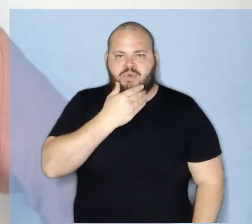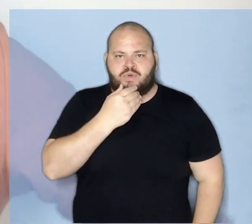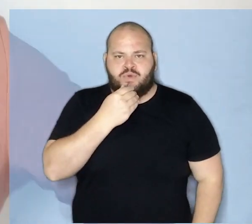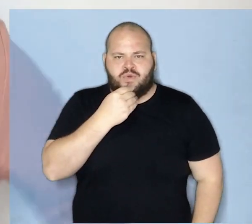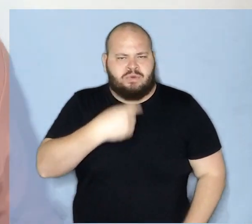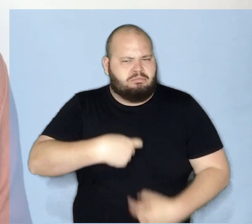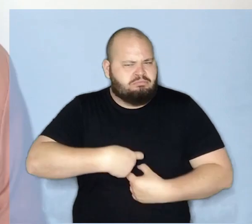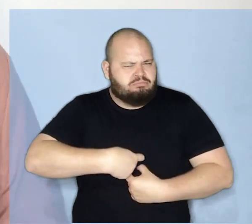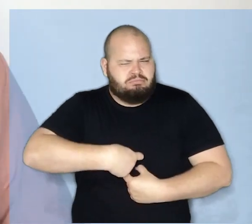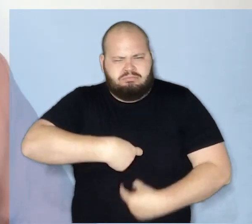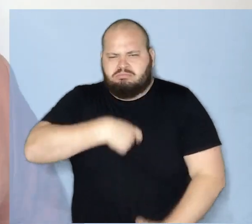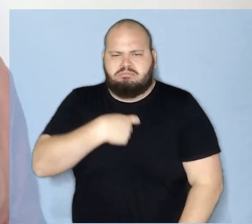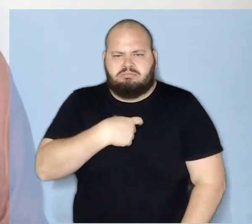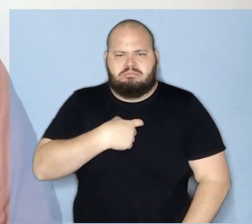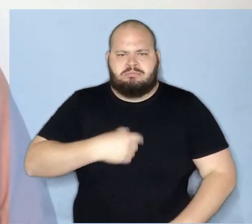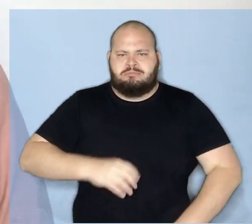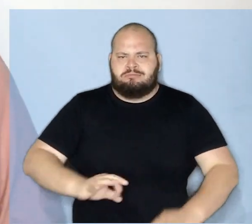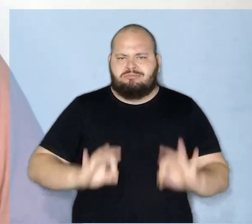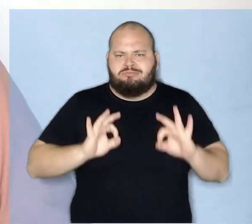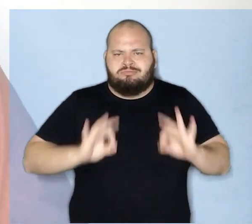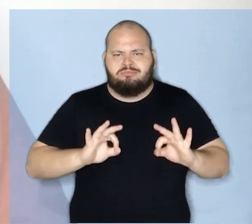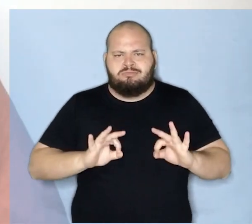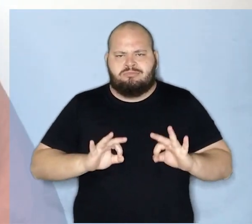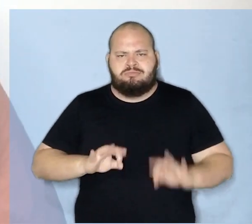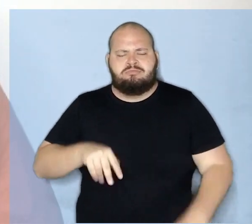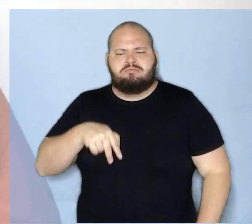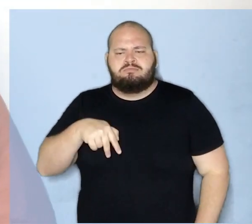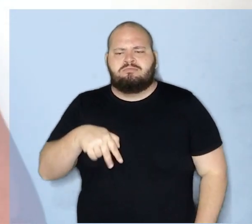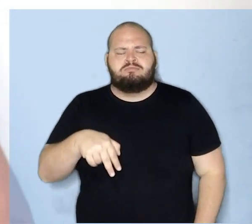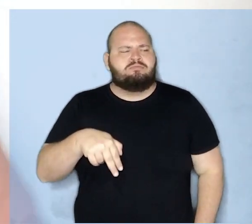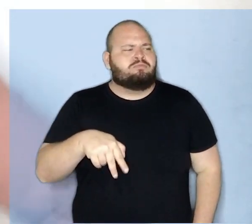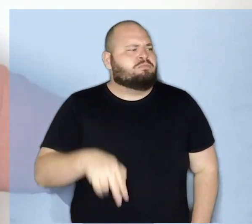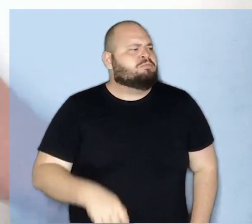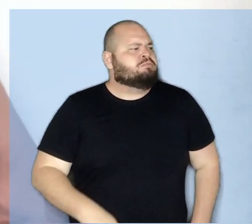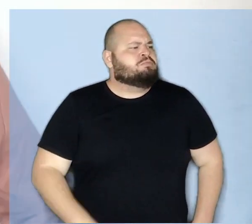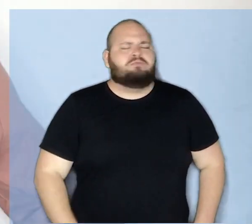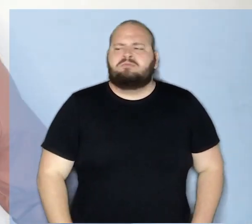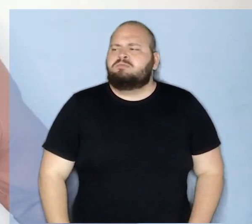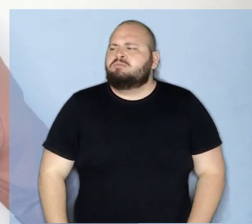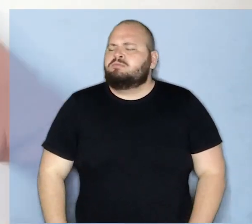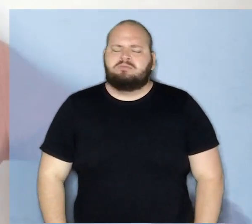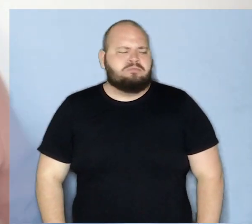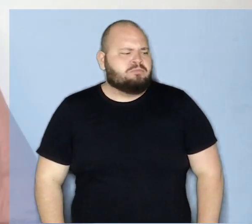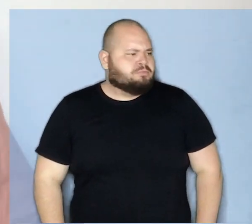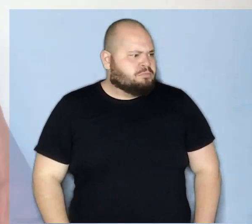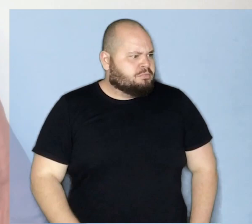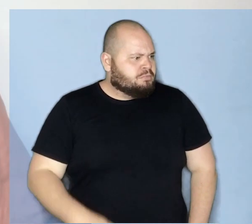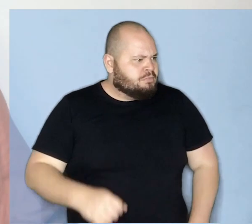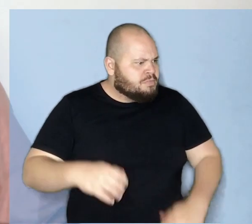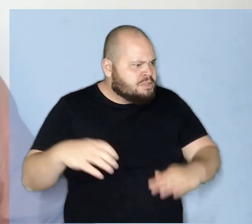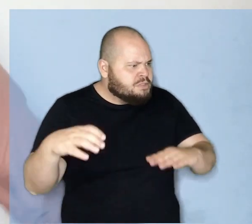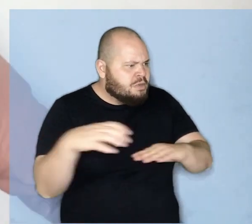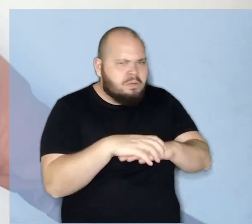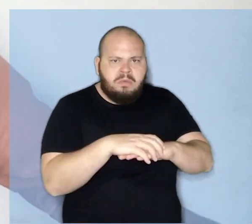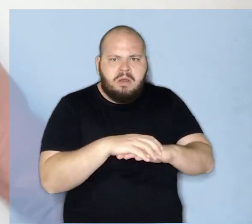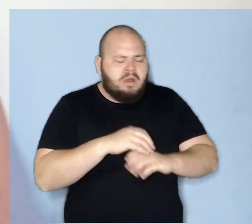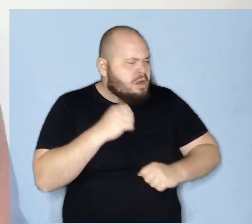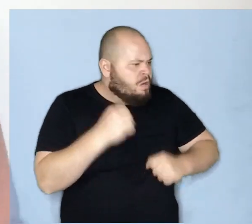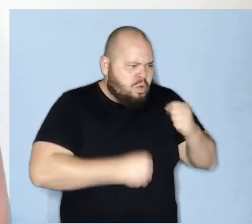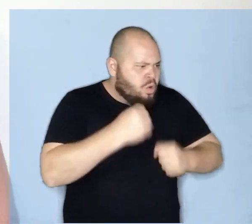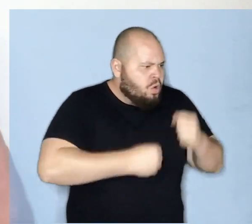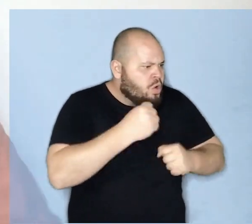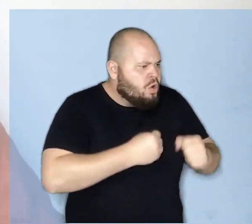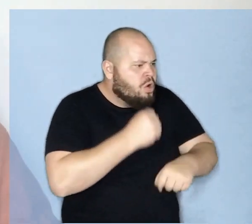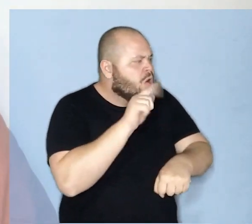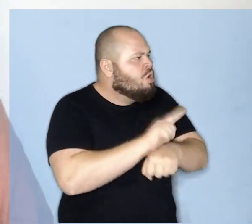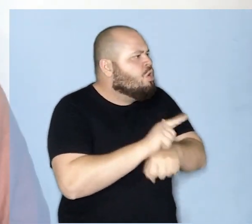homem muito bem vestido, que olha aqueles sapatos e entra na loja esbaforido. Nossa,